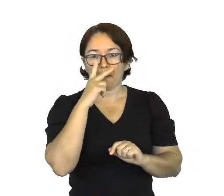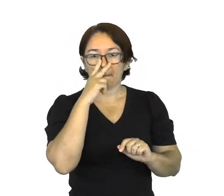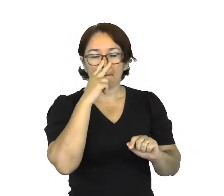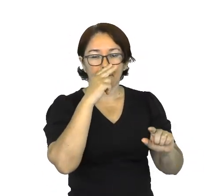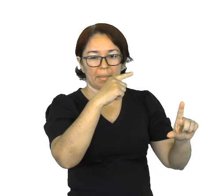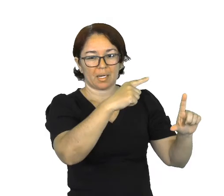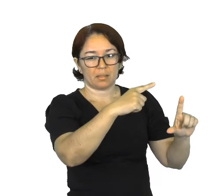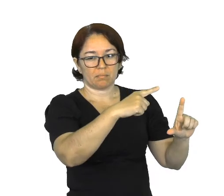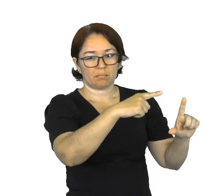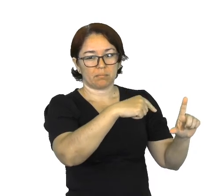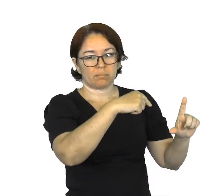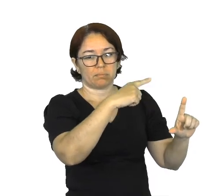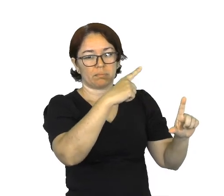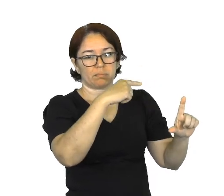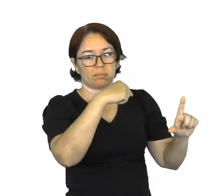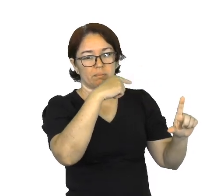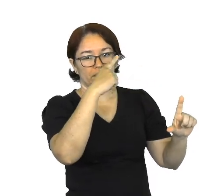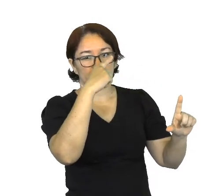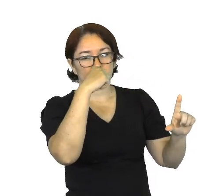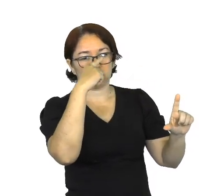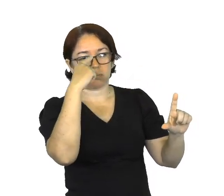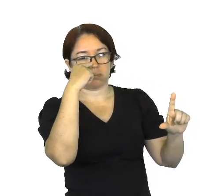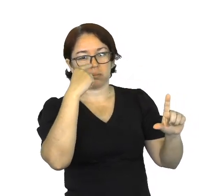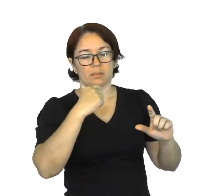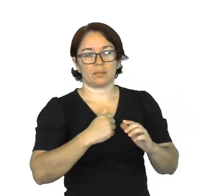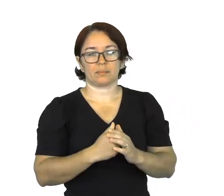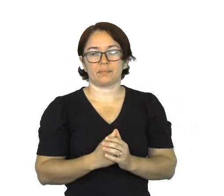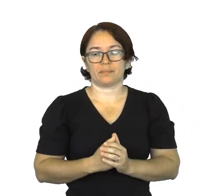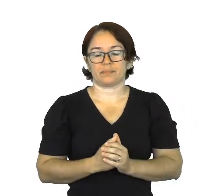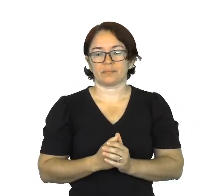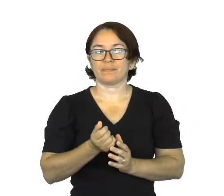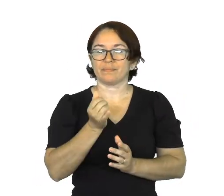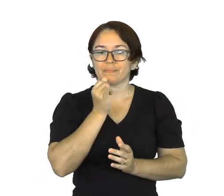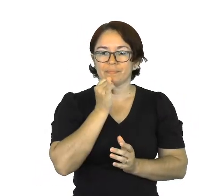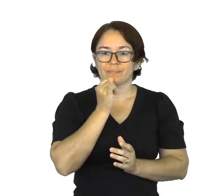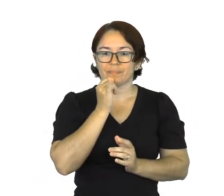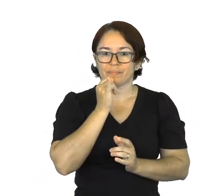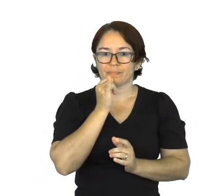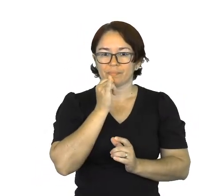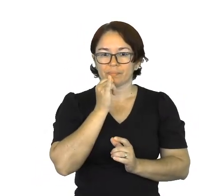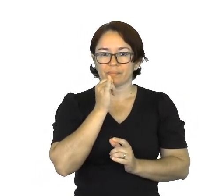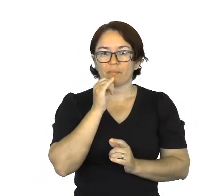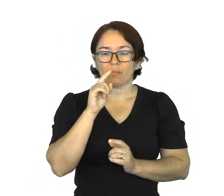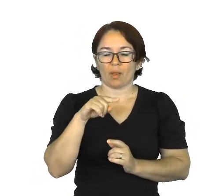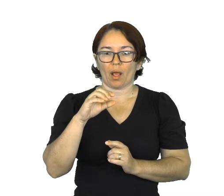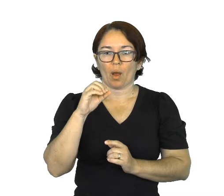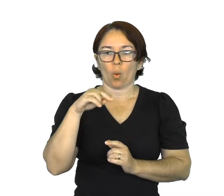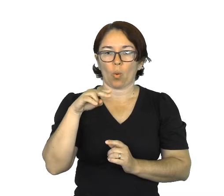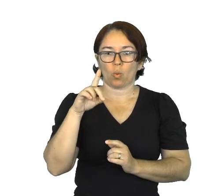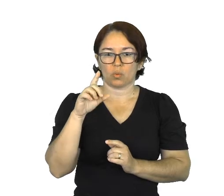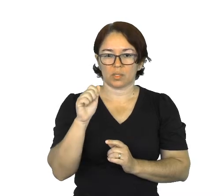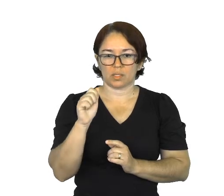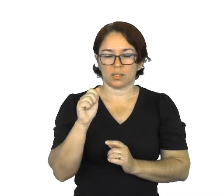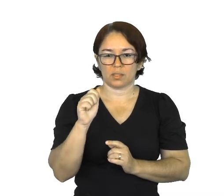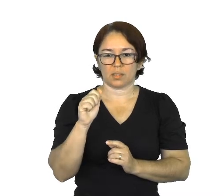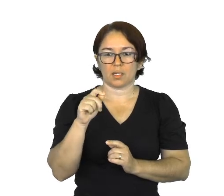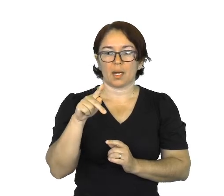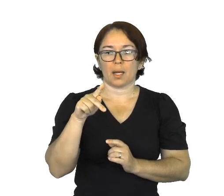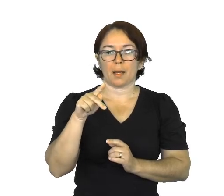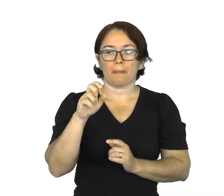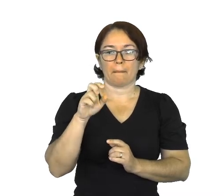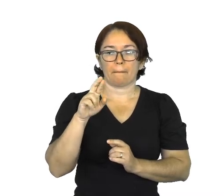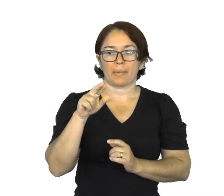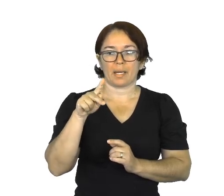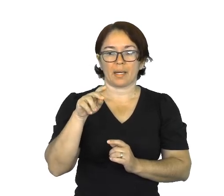à direção da perturbação que a gerou, tá? Um exemplo, gente, dessa onda perpendicular é se eu pegar uma corda, agora